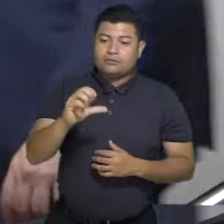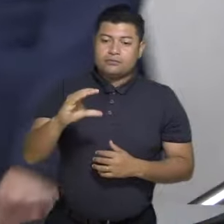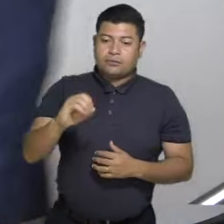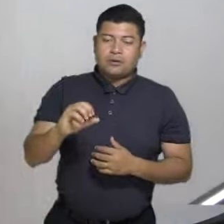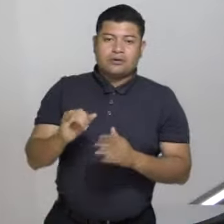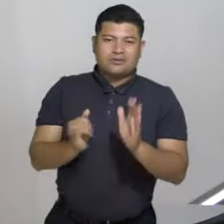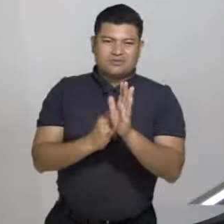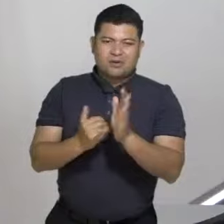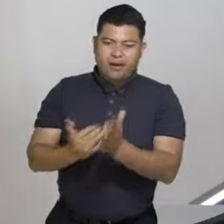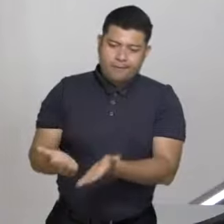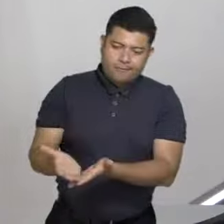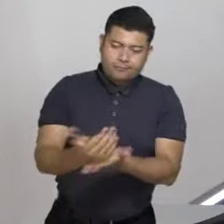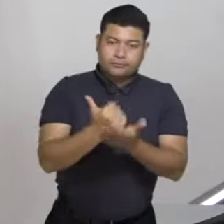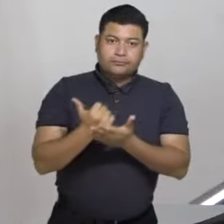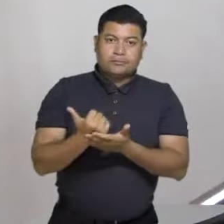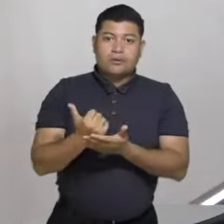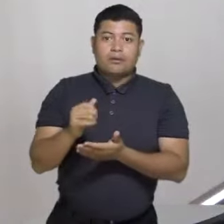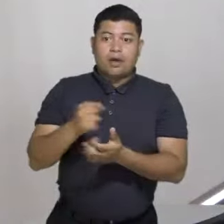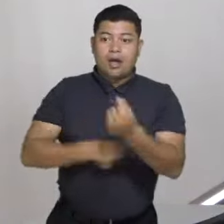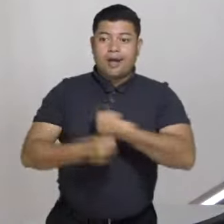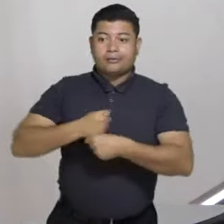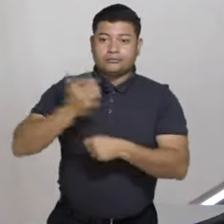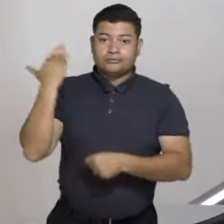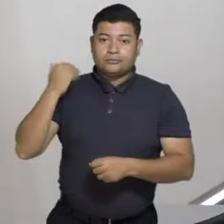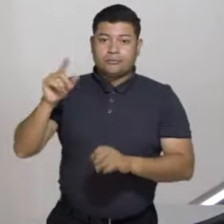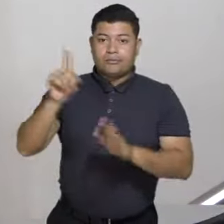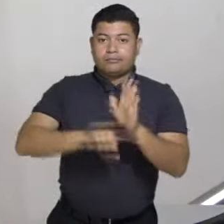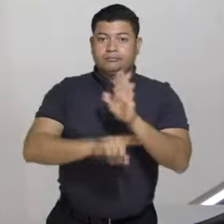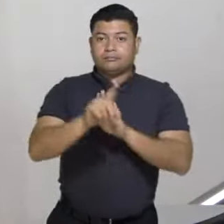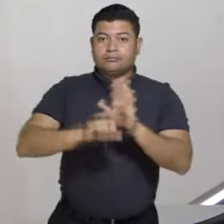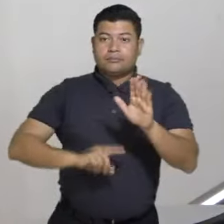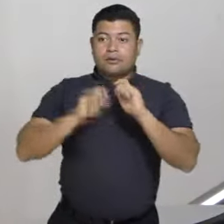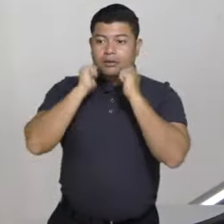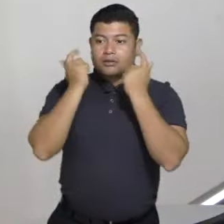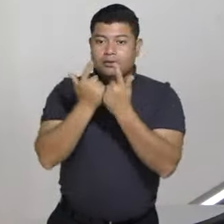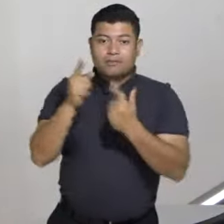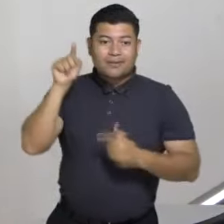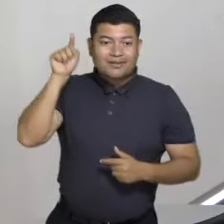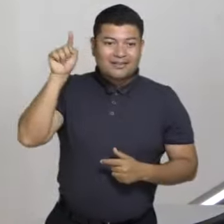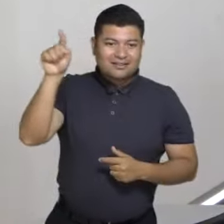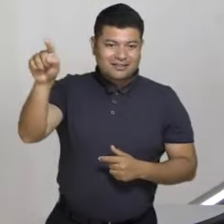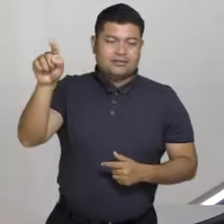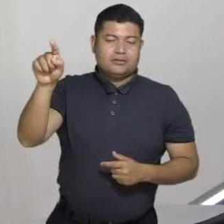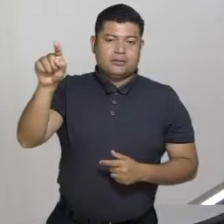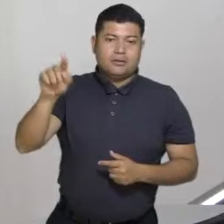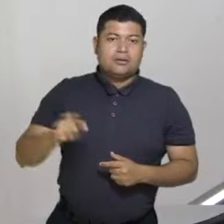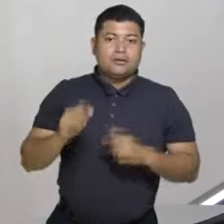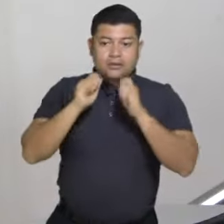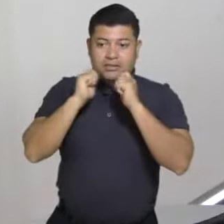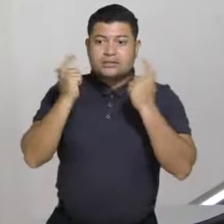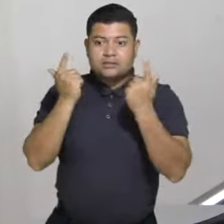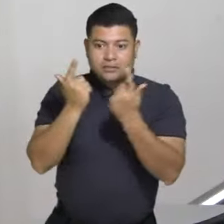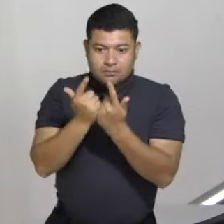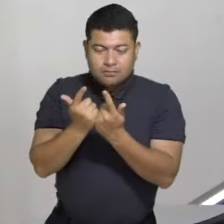passado, revogou. A Assembleia Legislativa de São Paulo